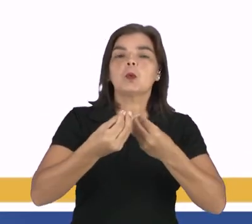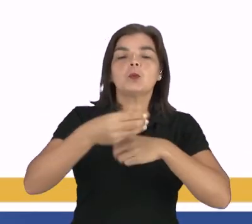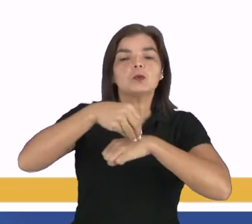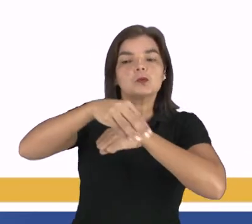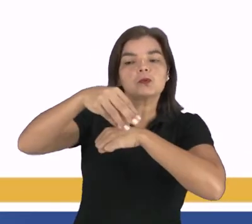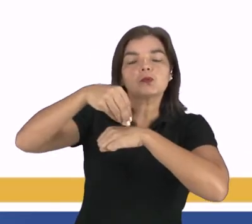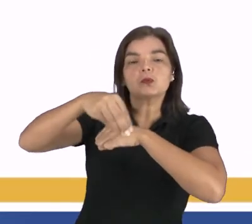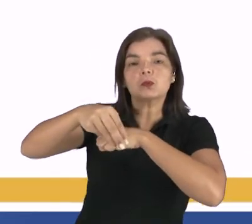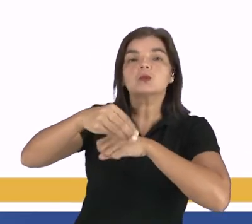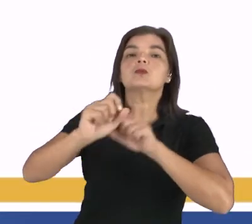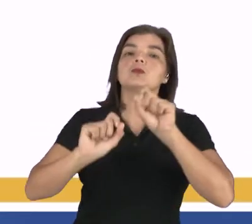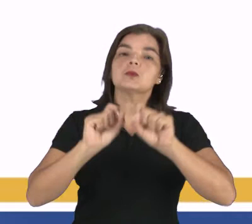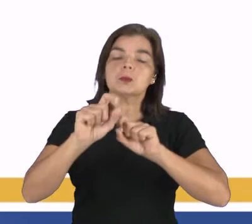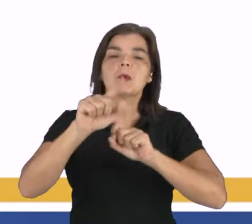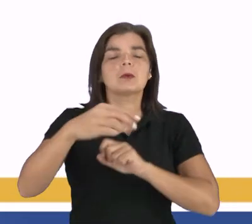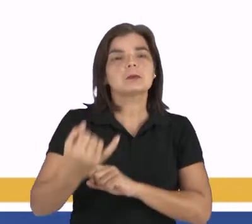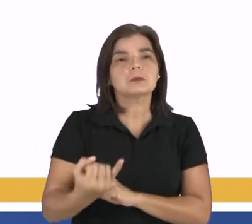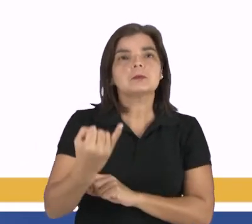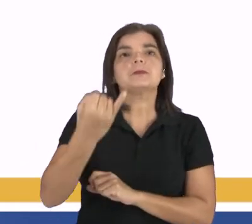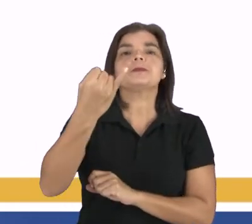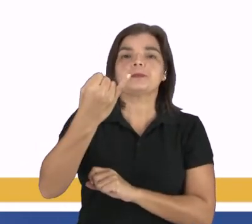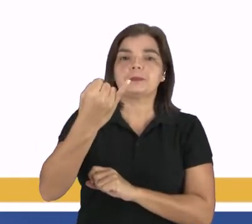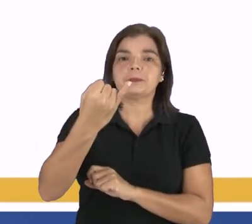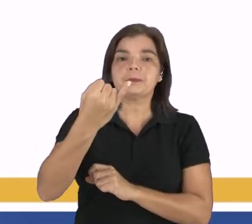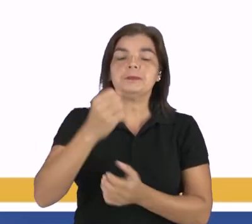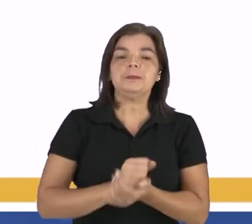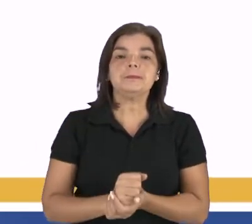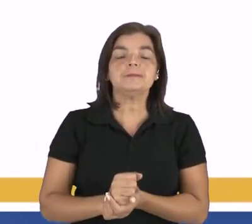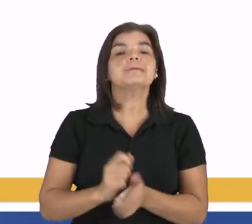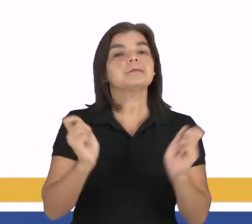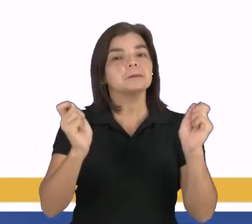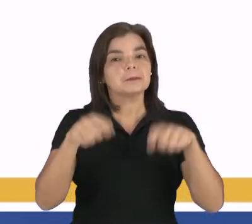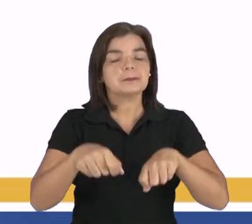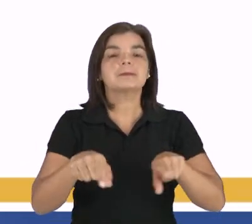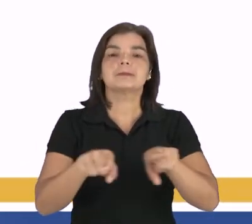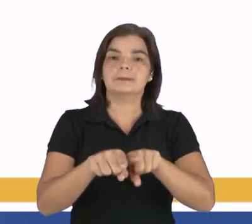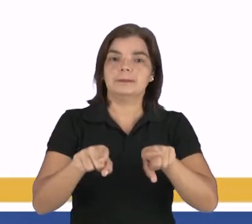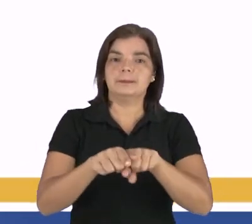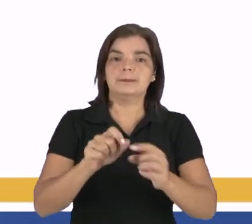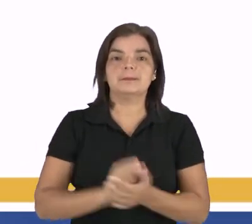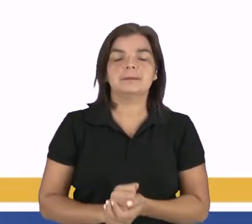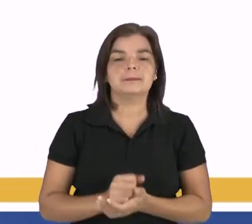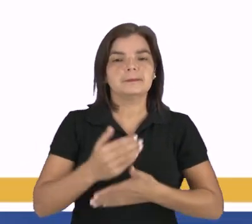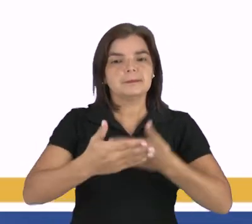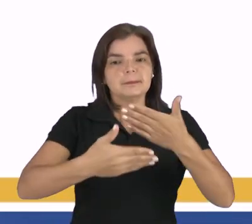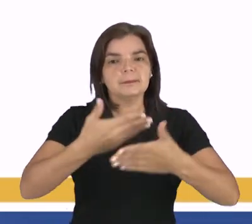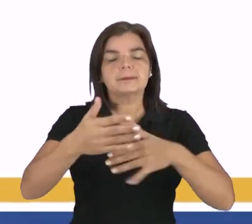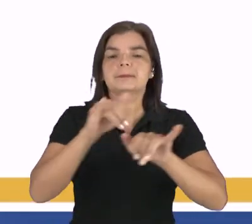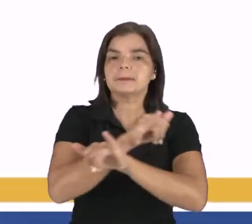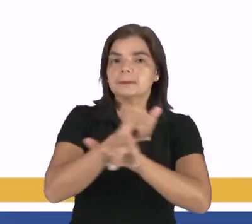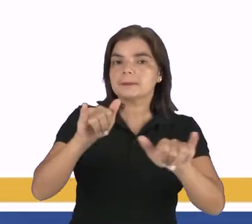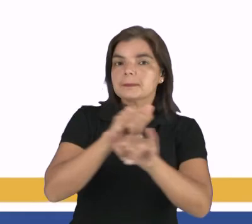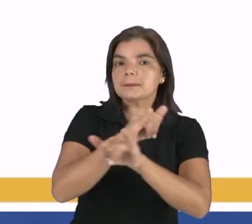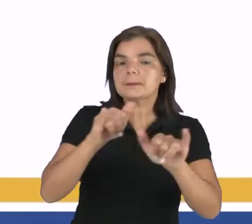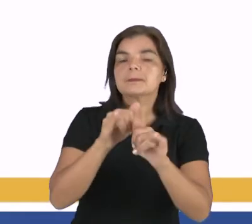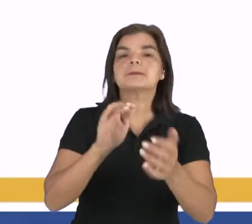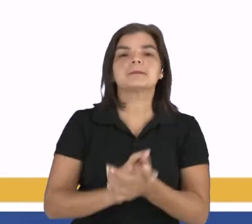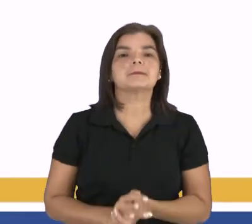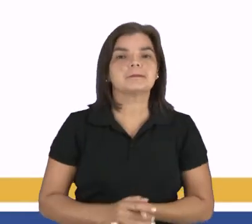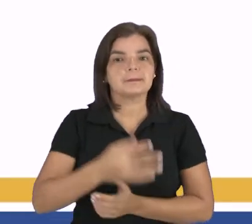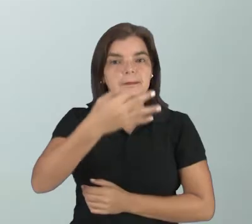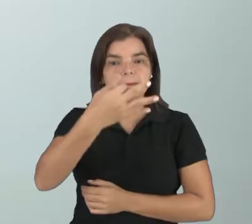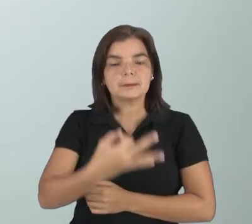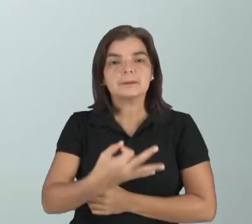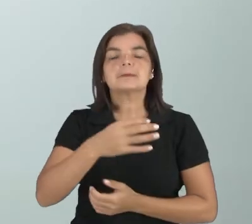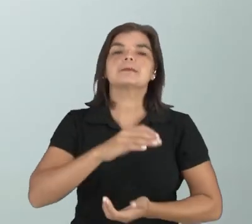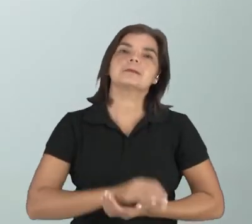articulação do texto de opinião é muito importante para que ele cumpra essa função, passar a informação de